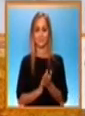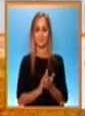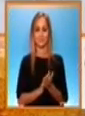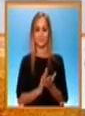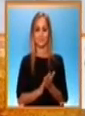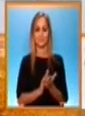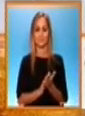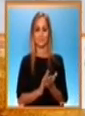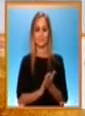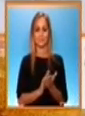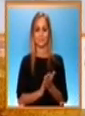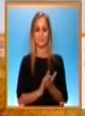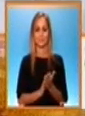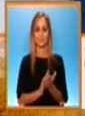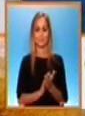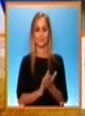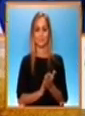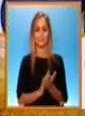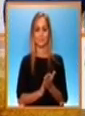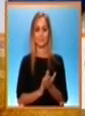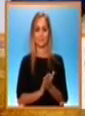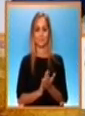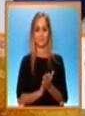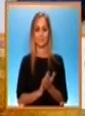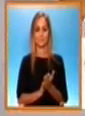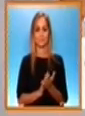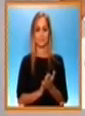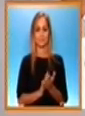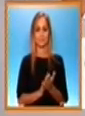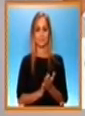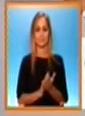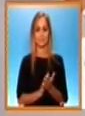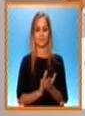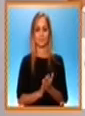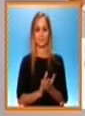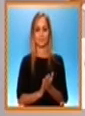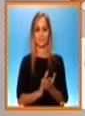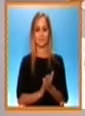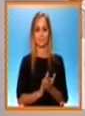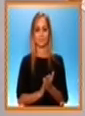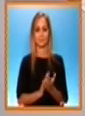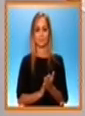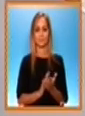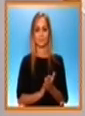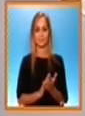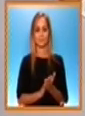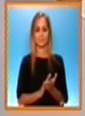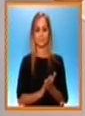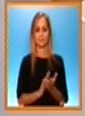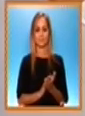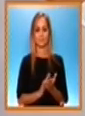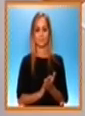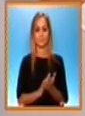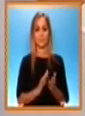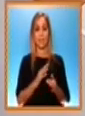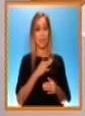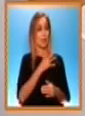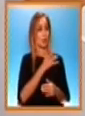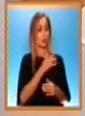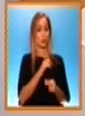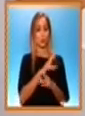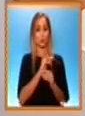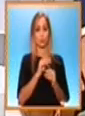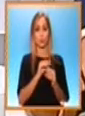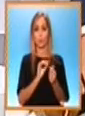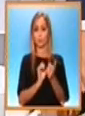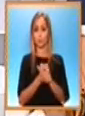bom, Nuno. Um grande abraço. Beijinhos a todos. Vamos todos então ver este espetáculo. Olha, há coisas que não mudaram desde os anos 60, a mensagem política